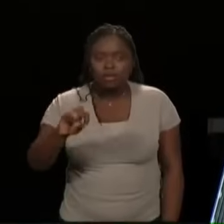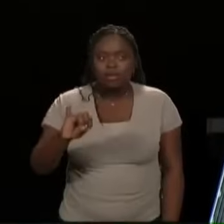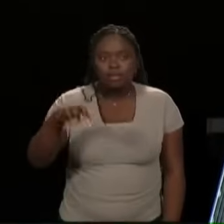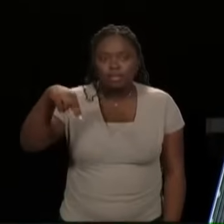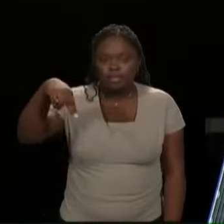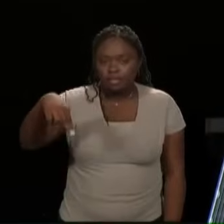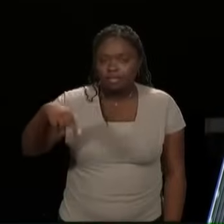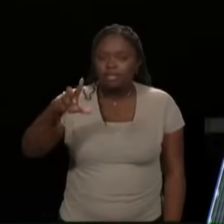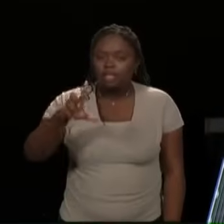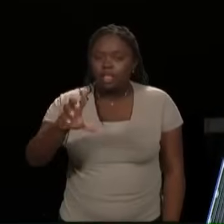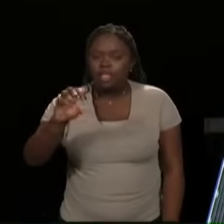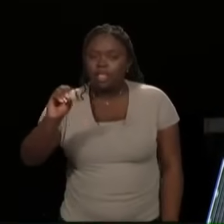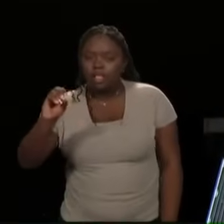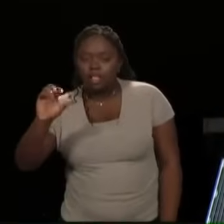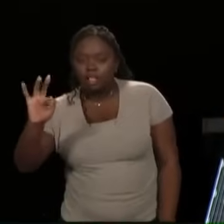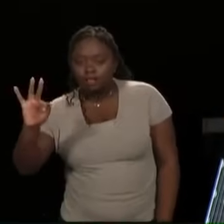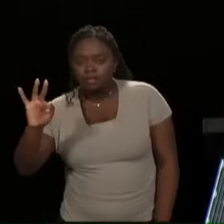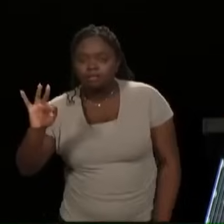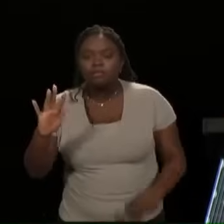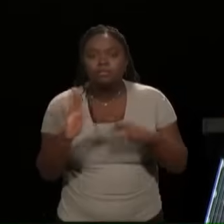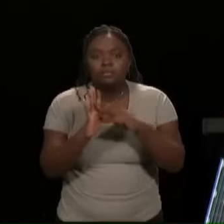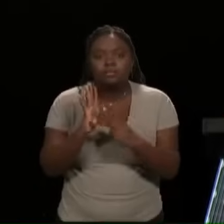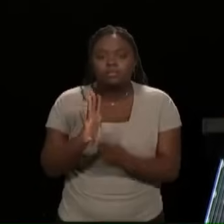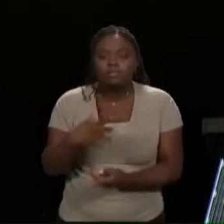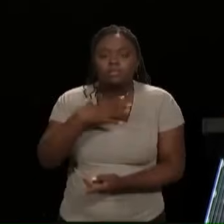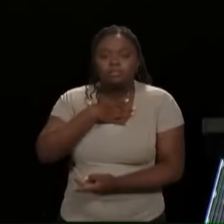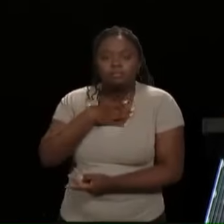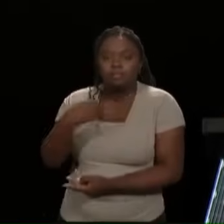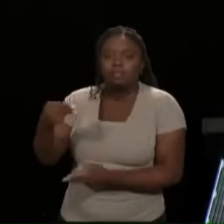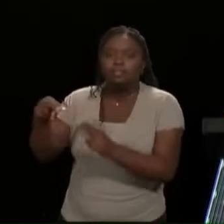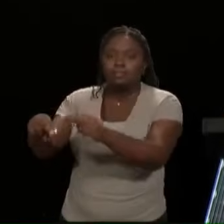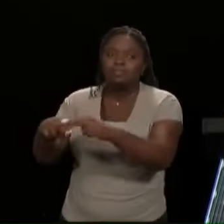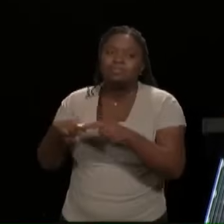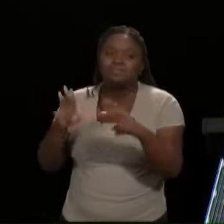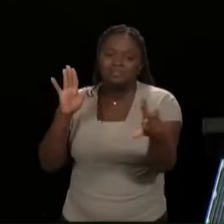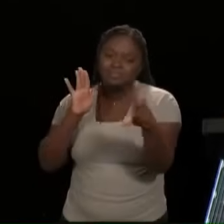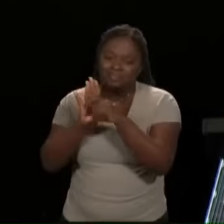Son-in-law significa filho pela lei. É pela lei.